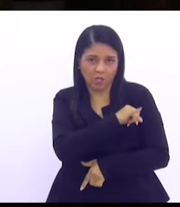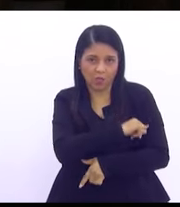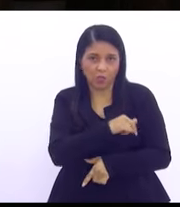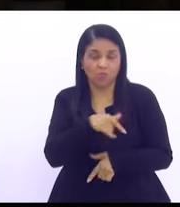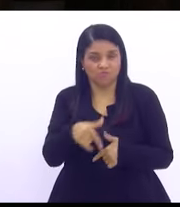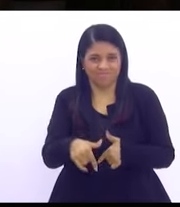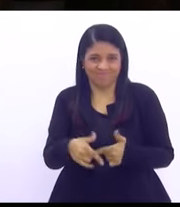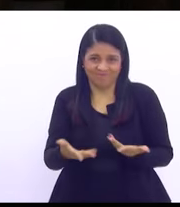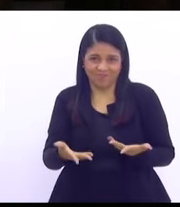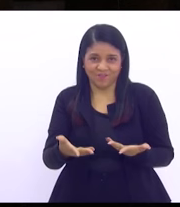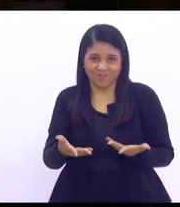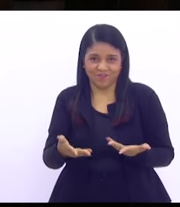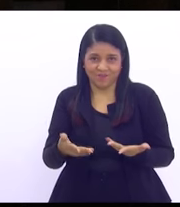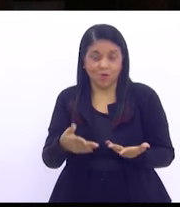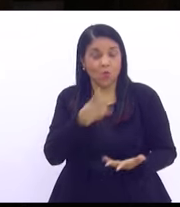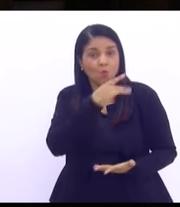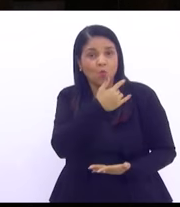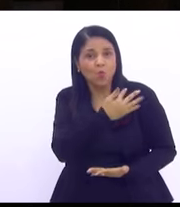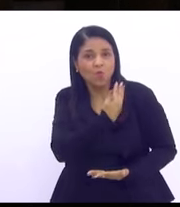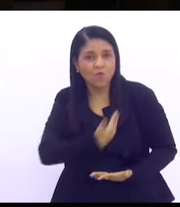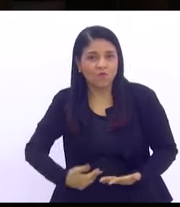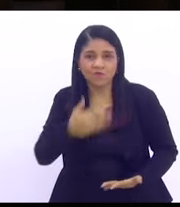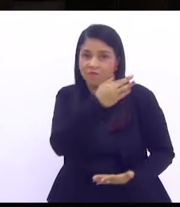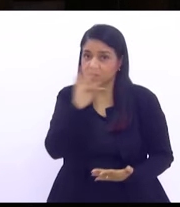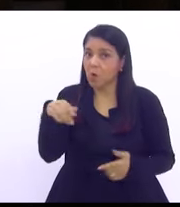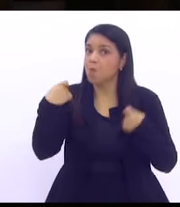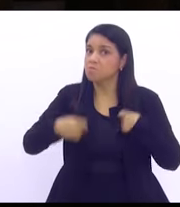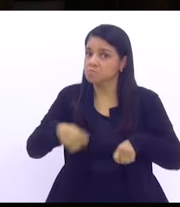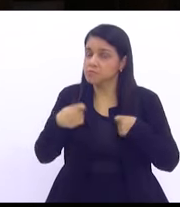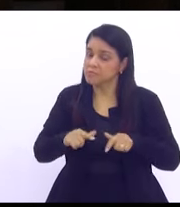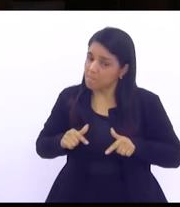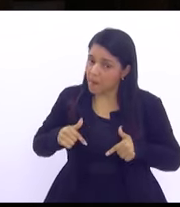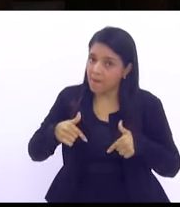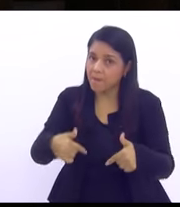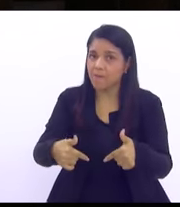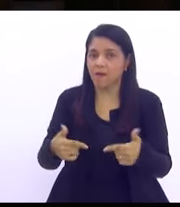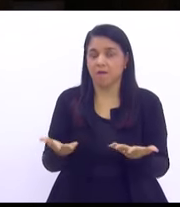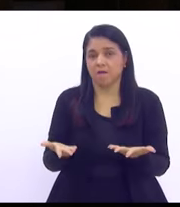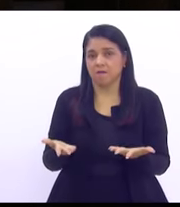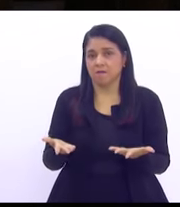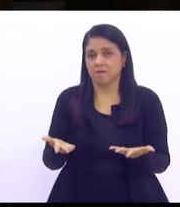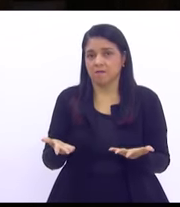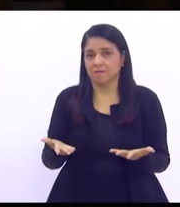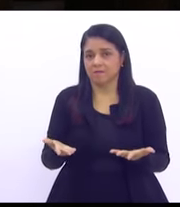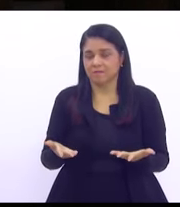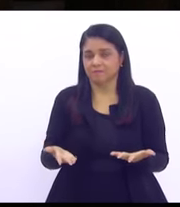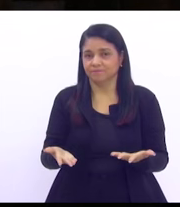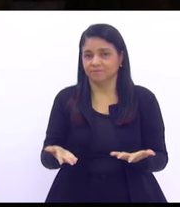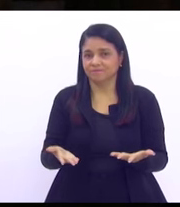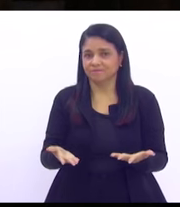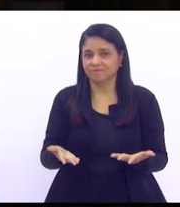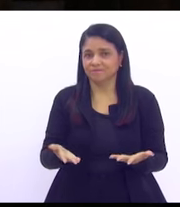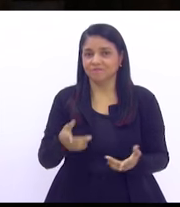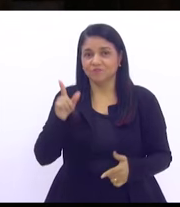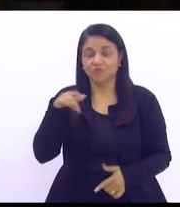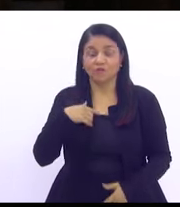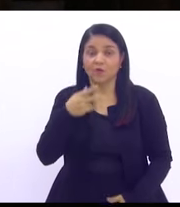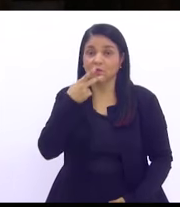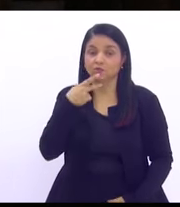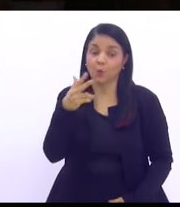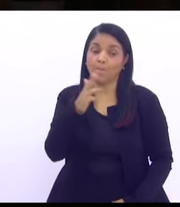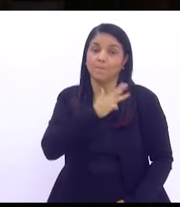aconteça. Essa é a realidade que nós vivemos hoje. E aí eu quero falar aqui de uma fala do presidente.